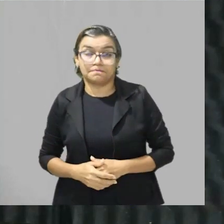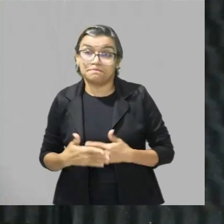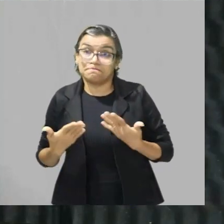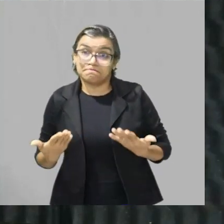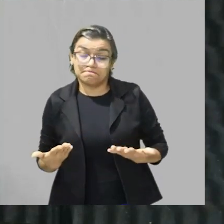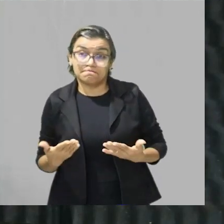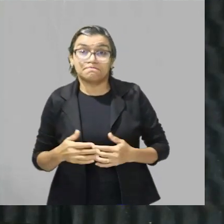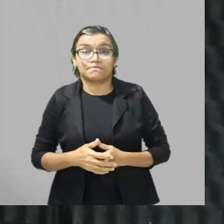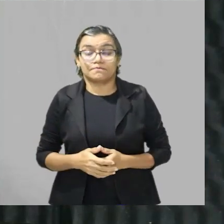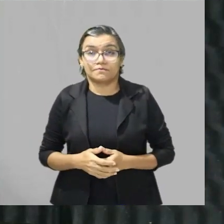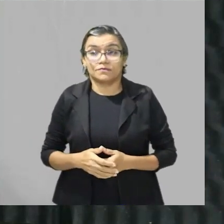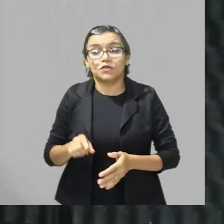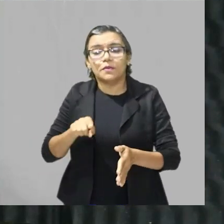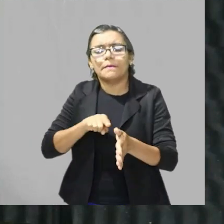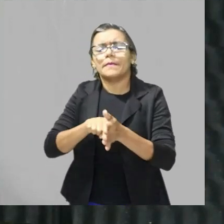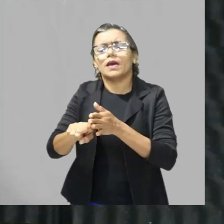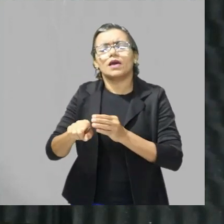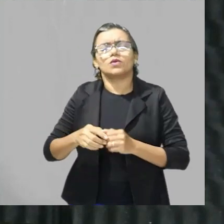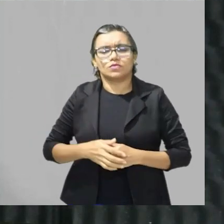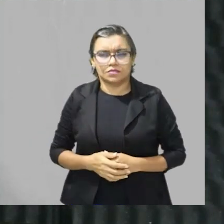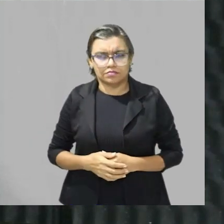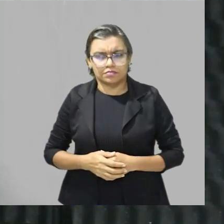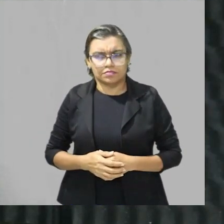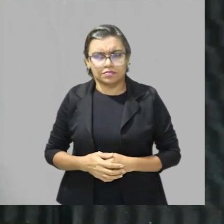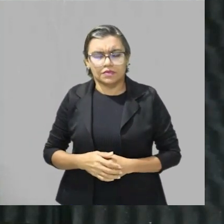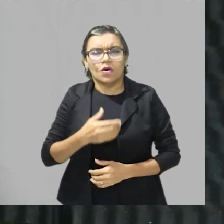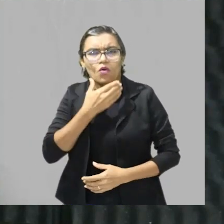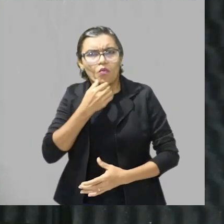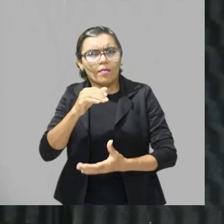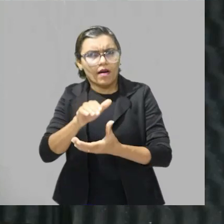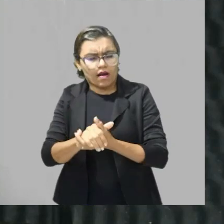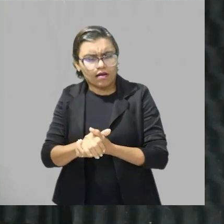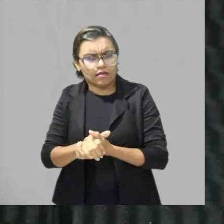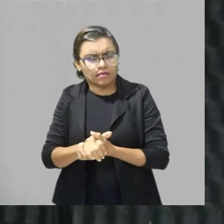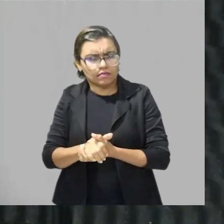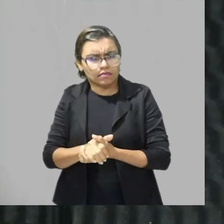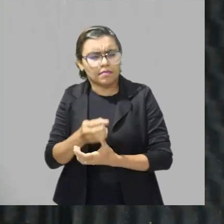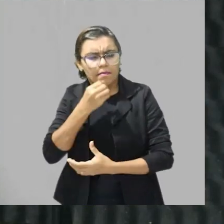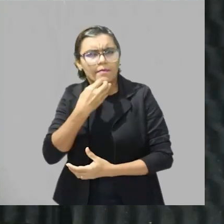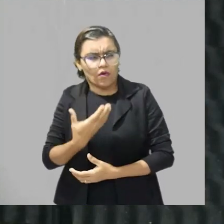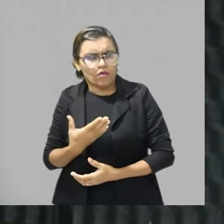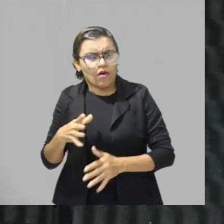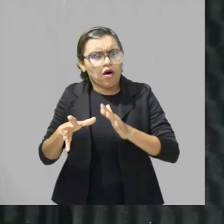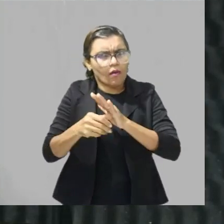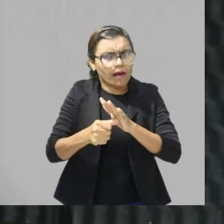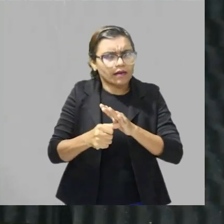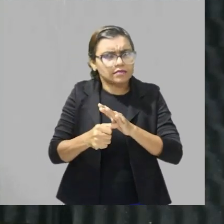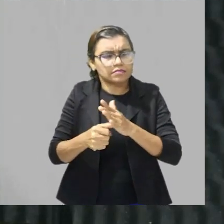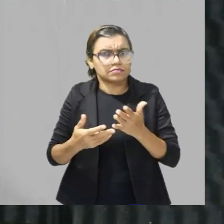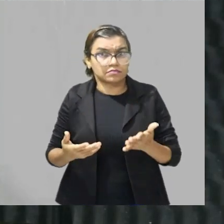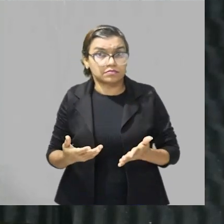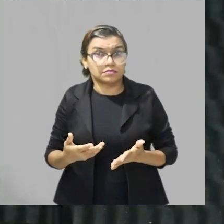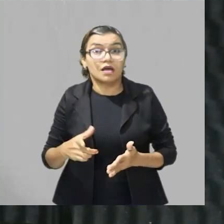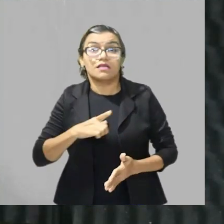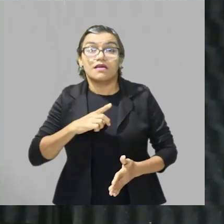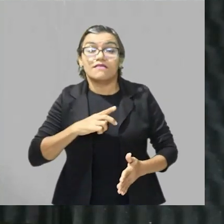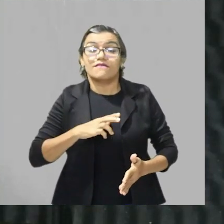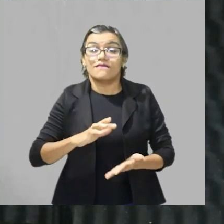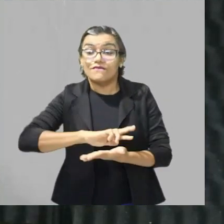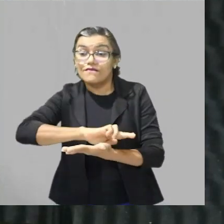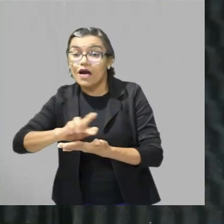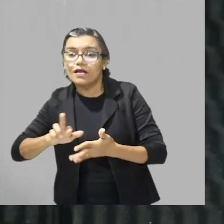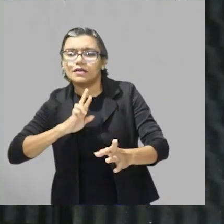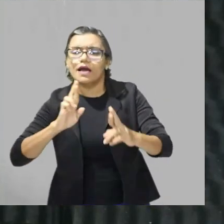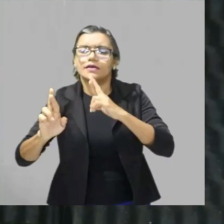Então couberg pergunta aos entrevistados seu marido fizeram bem ou não em ter roubado as respostas são várias entre